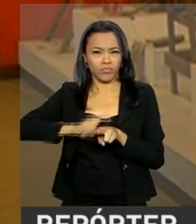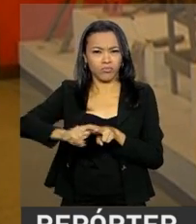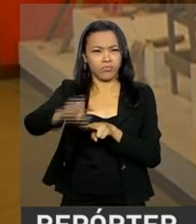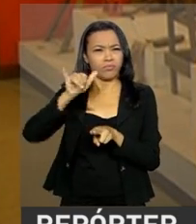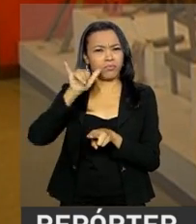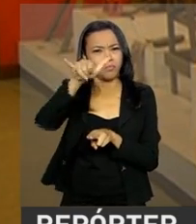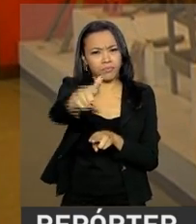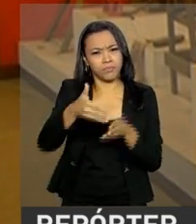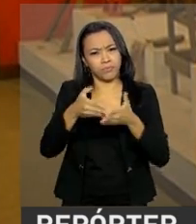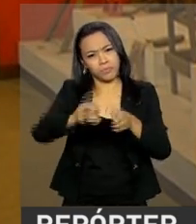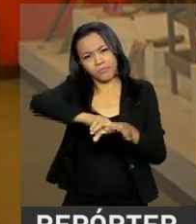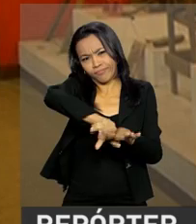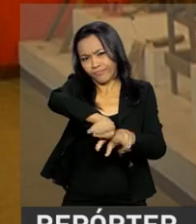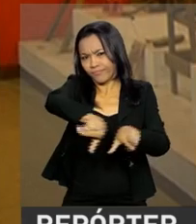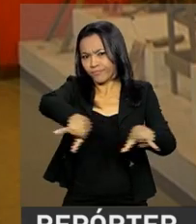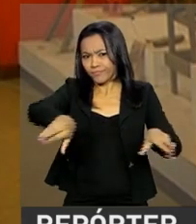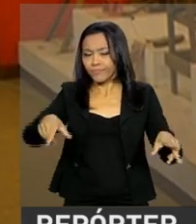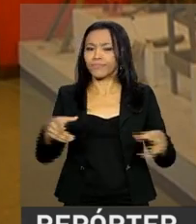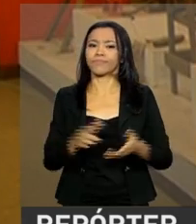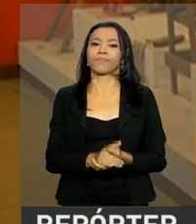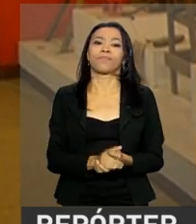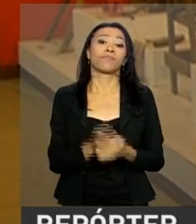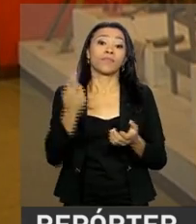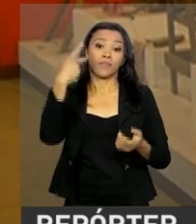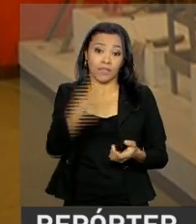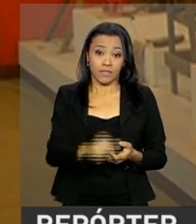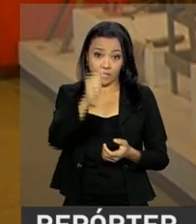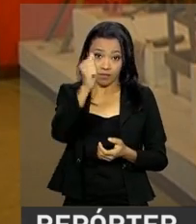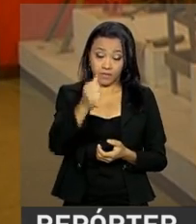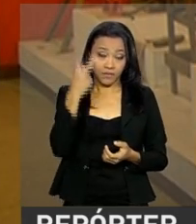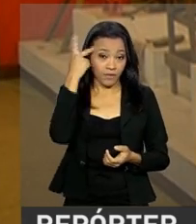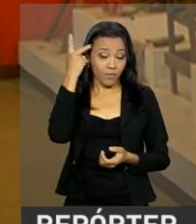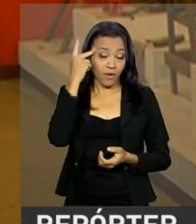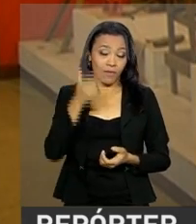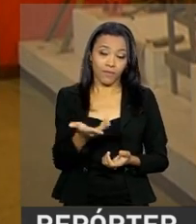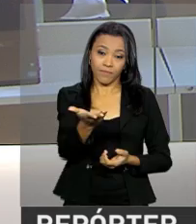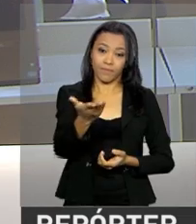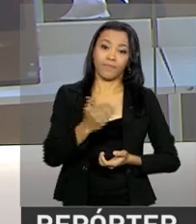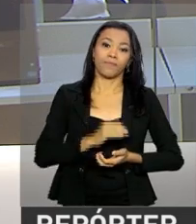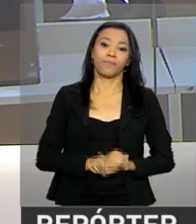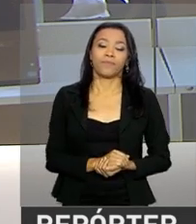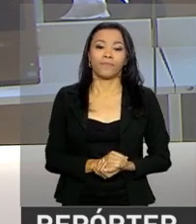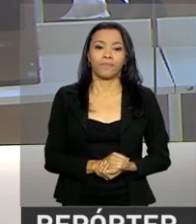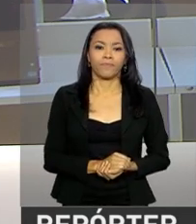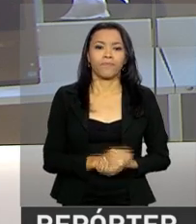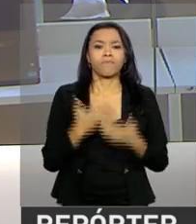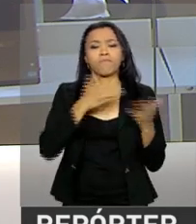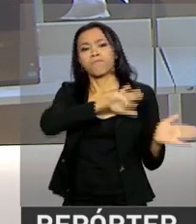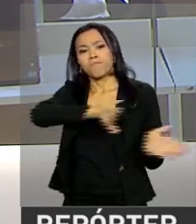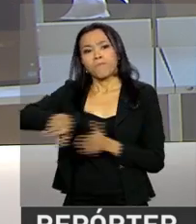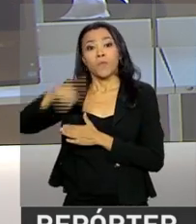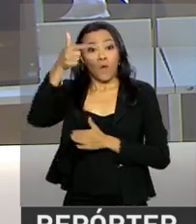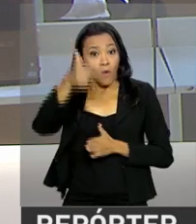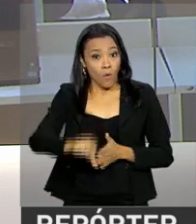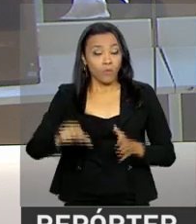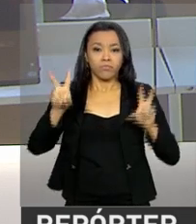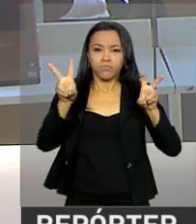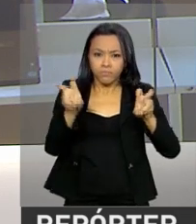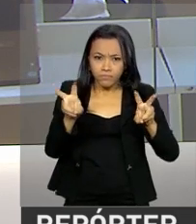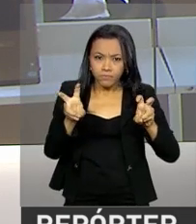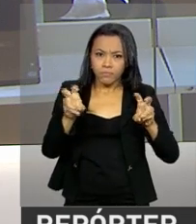indústria e energias renováveis de São Paulo Leonardo Meira e falando ainda de relações